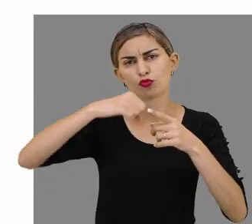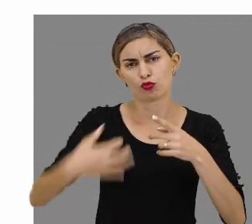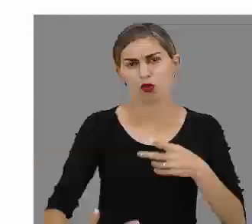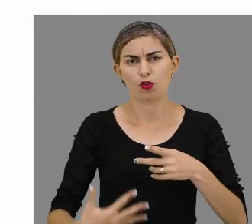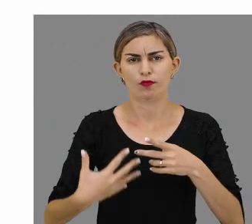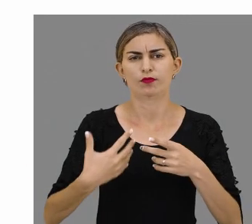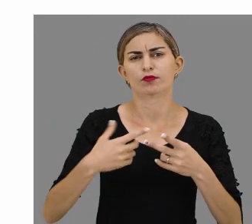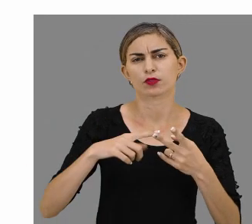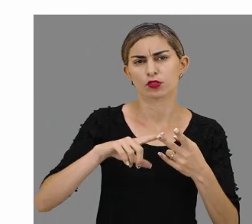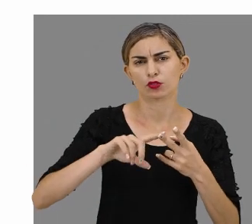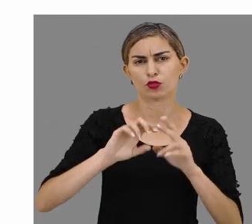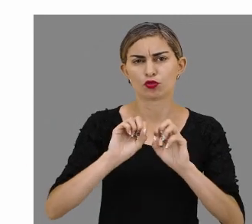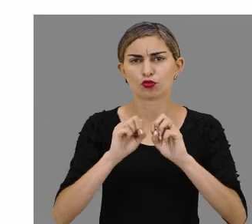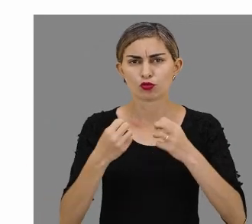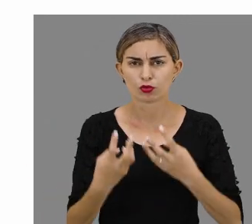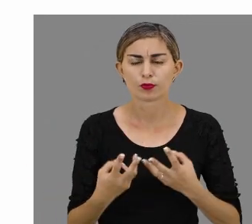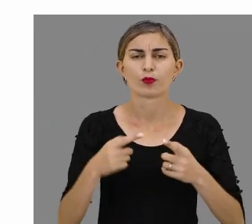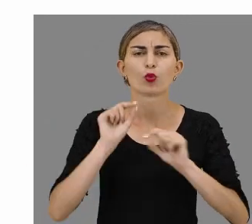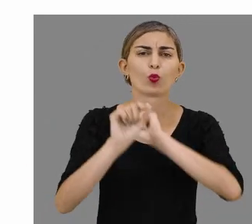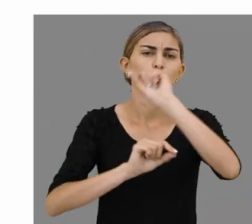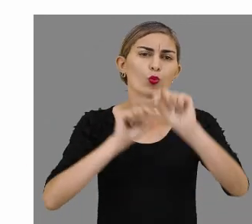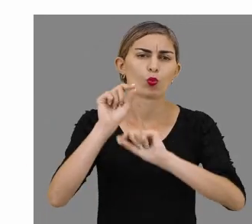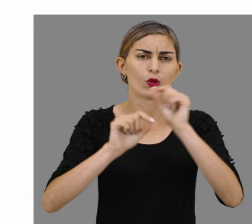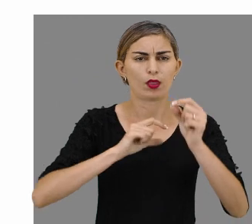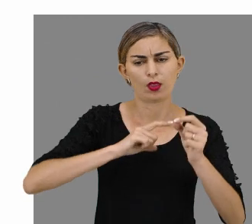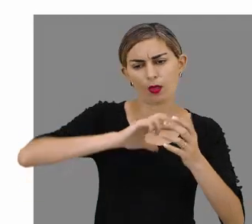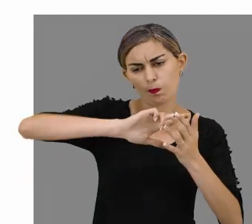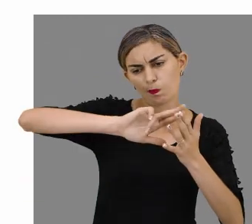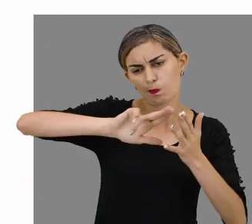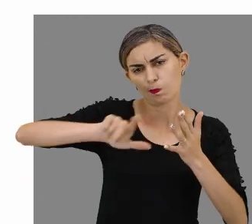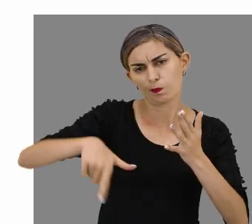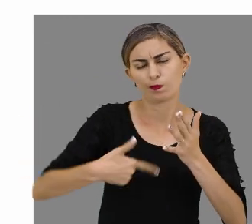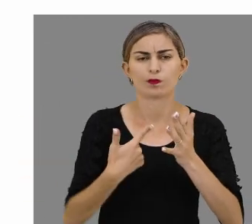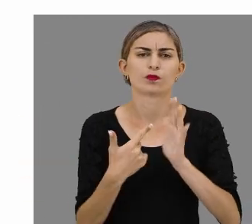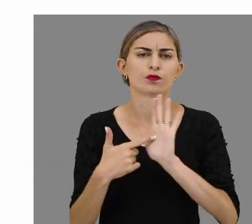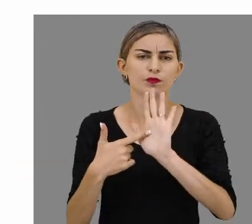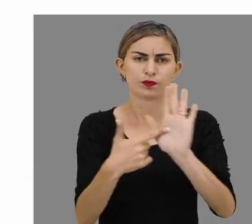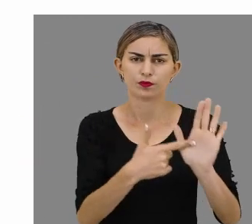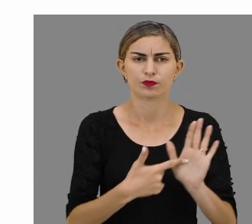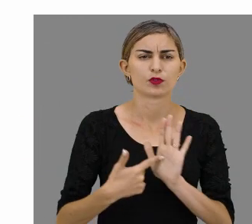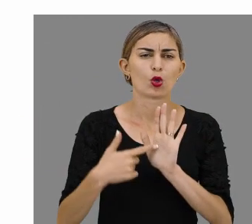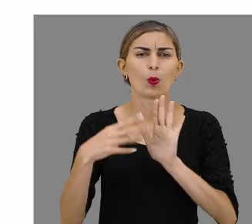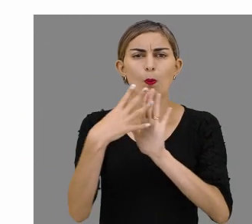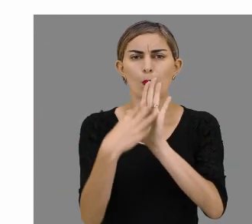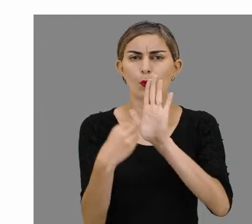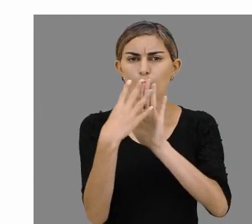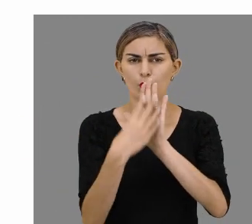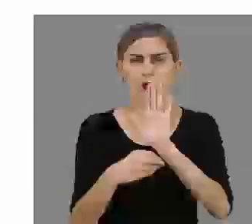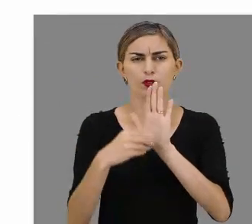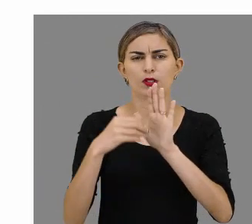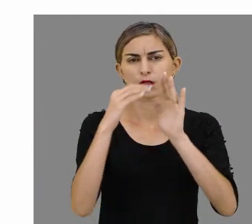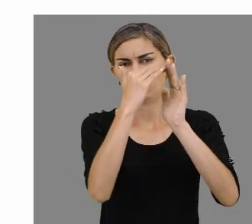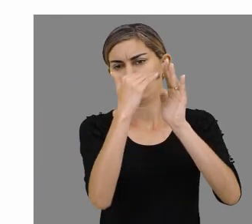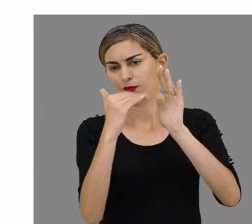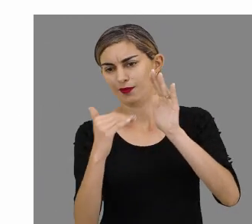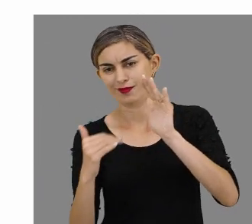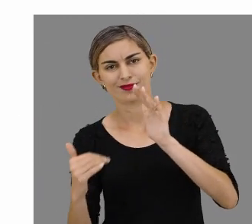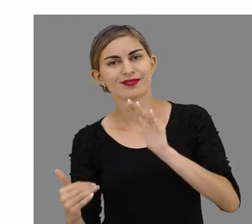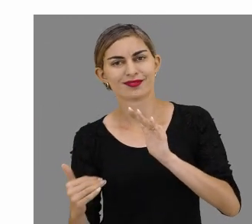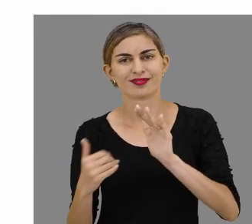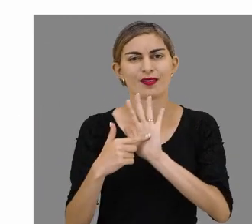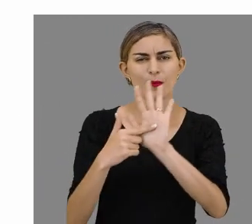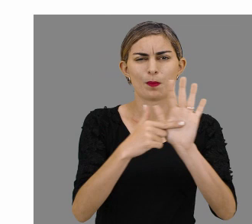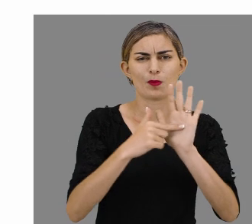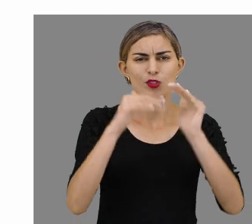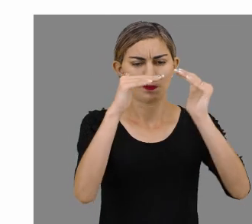O ciclo de vida de software pode ser representado de diversas formas. Nós vamos utilizar o modelo em cascata para ilustrar